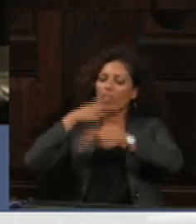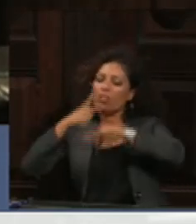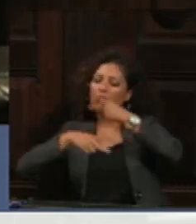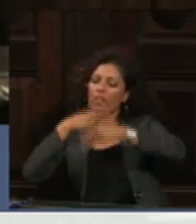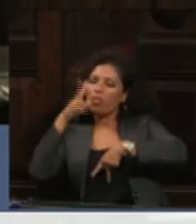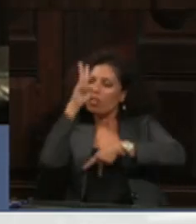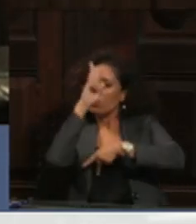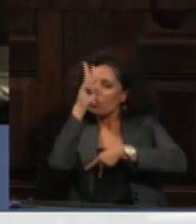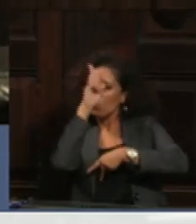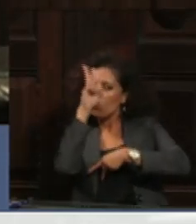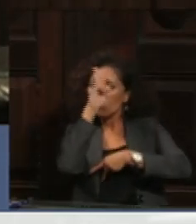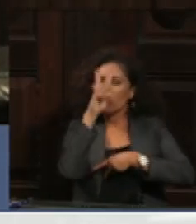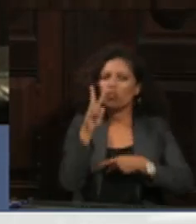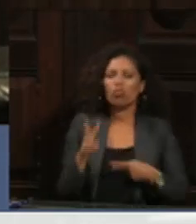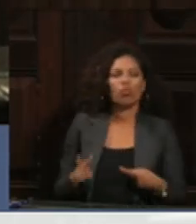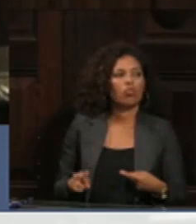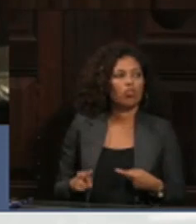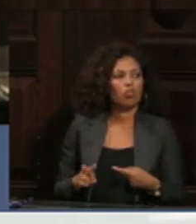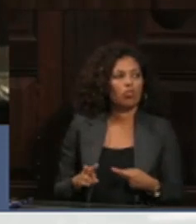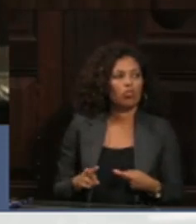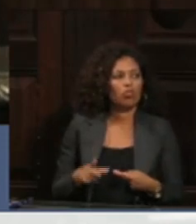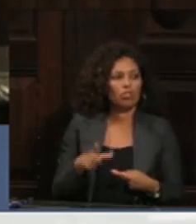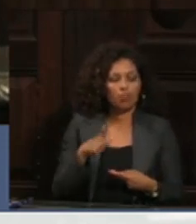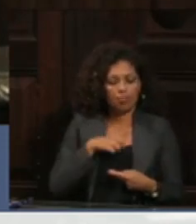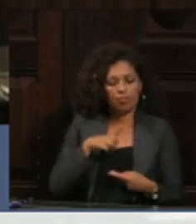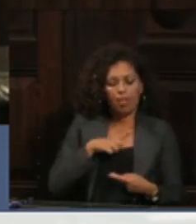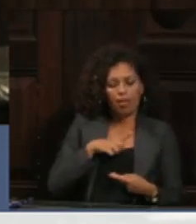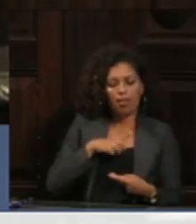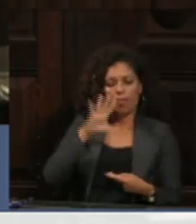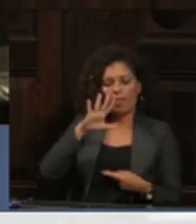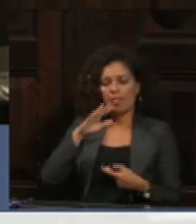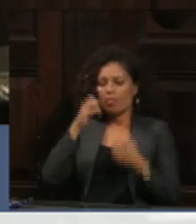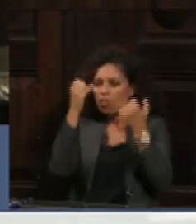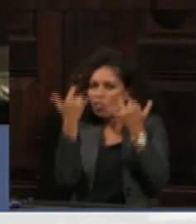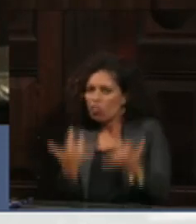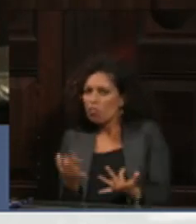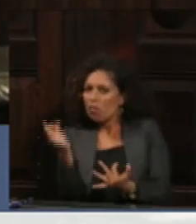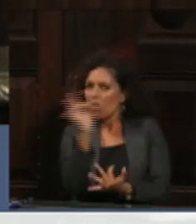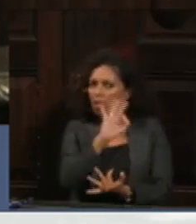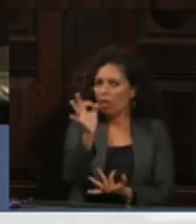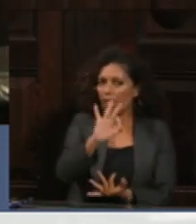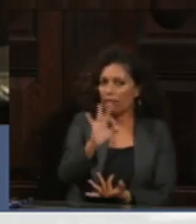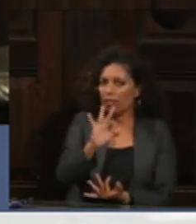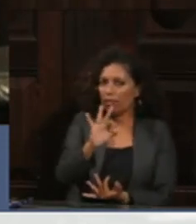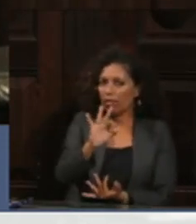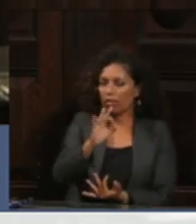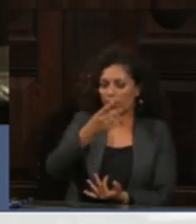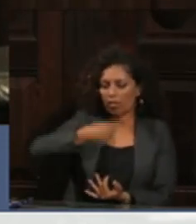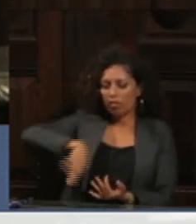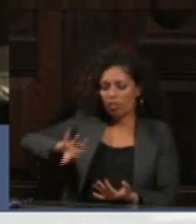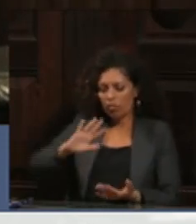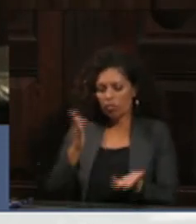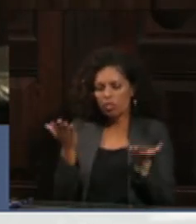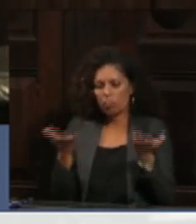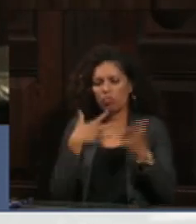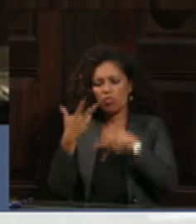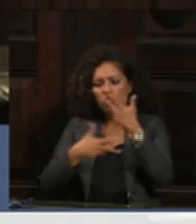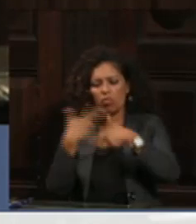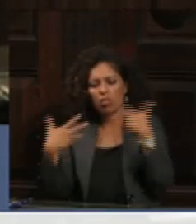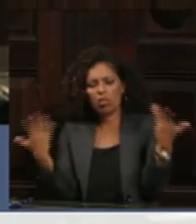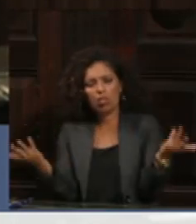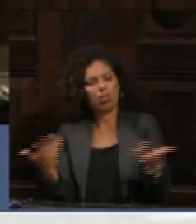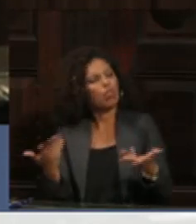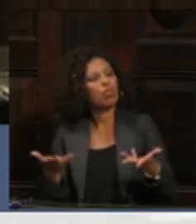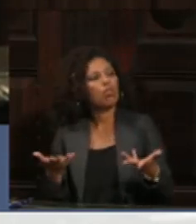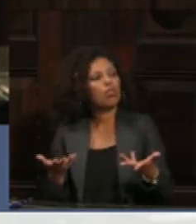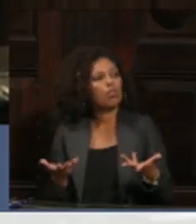história oficial teima em não contar, a gente quer falar hoje